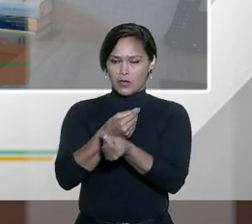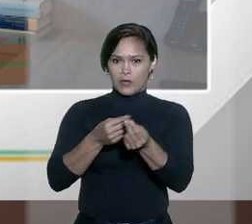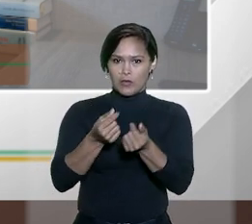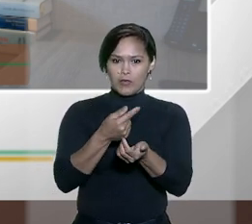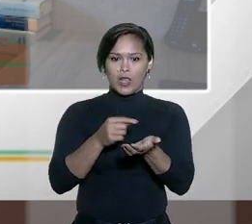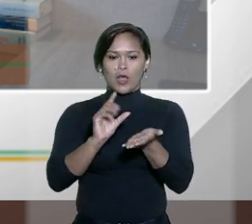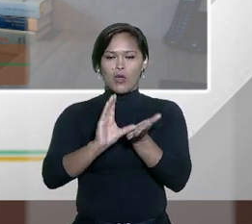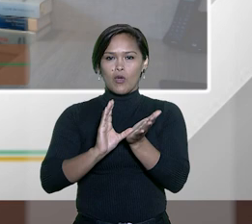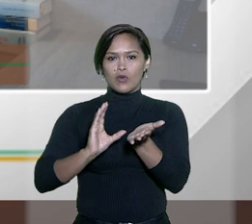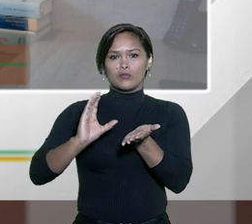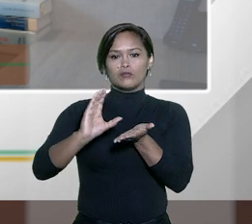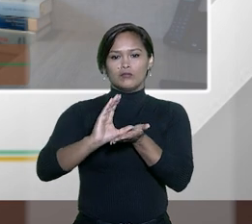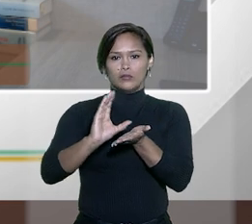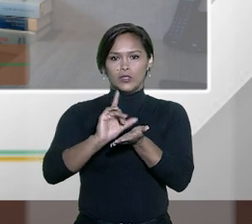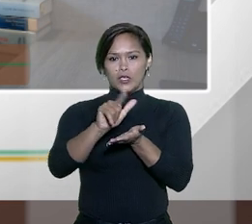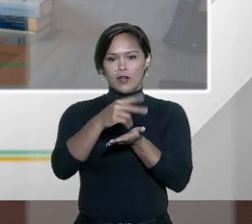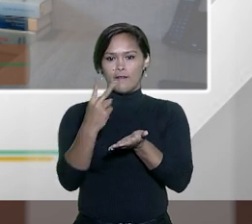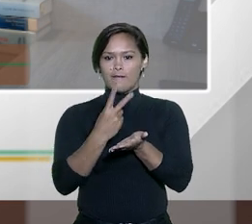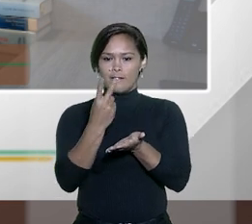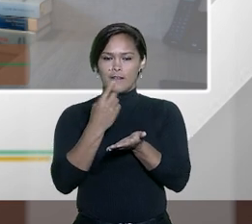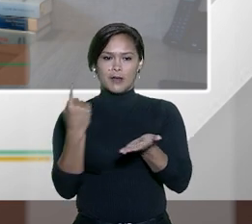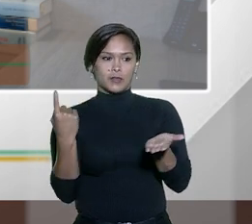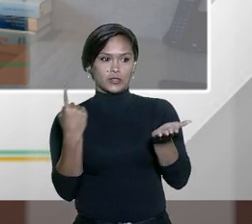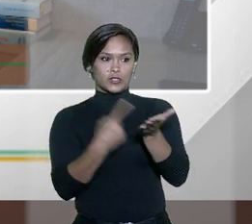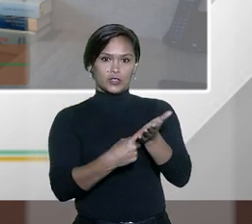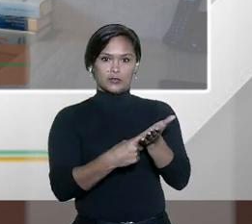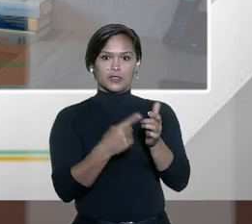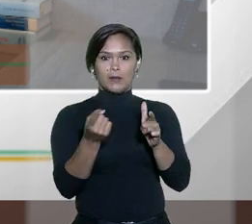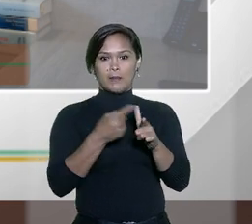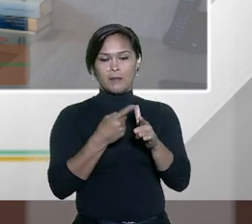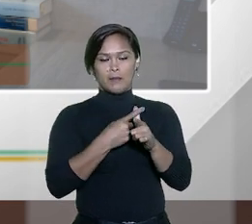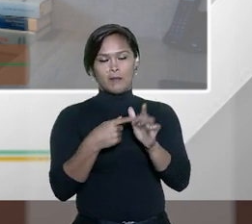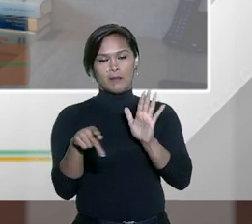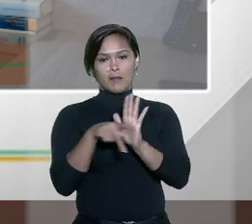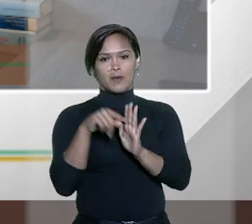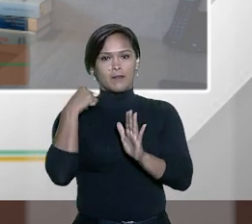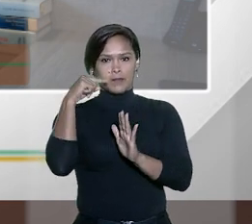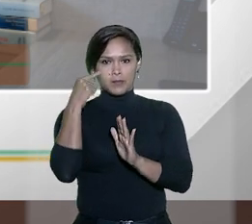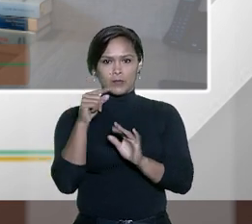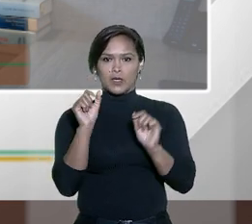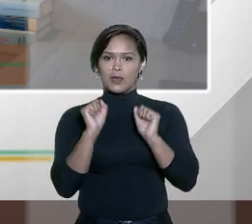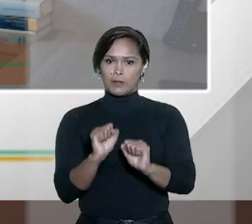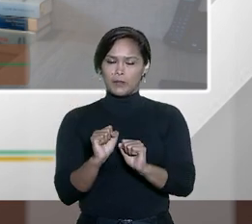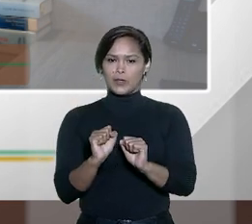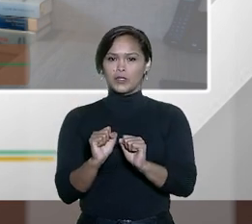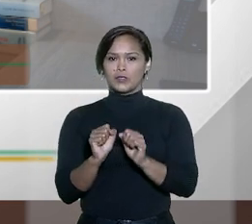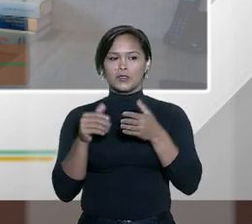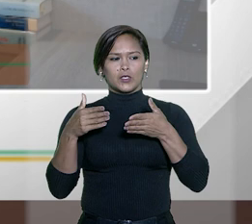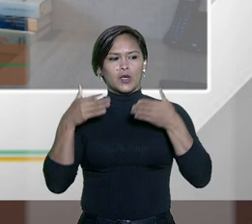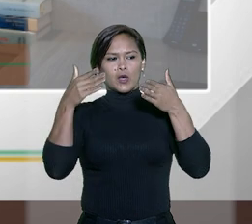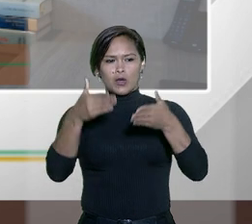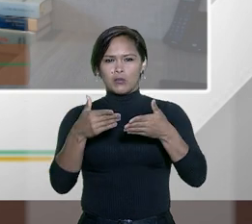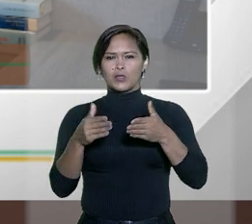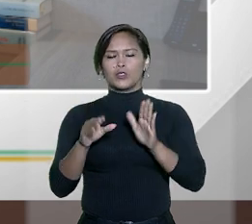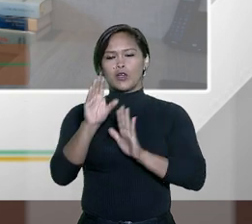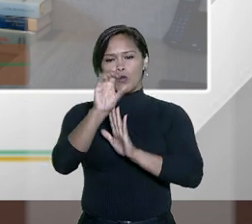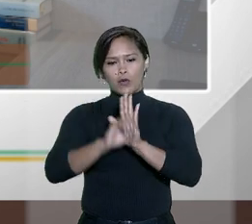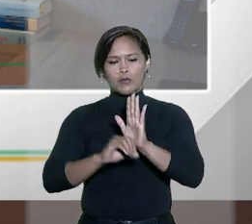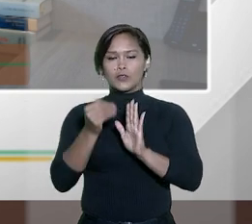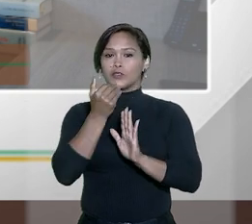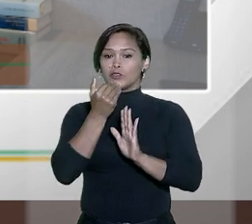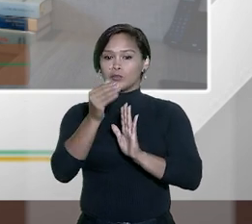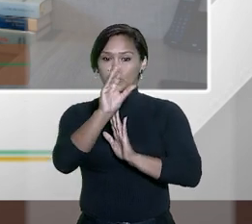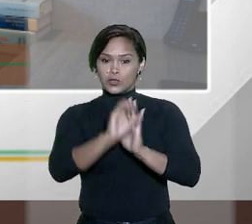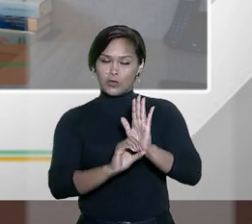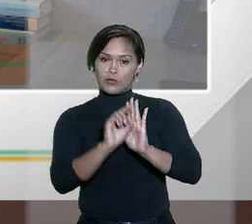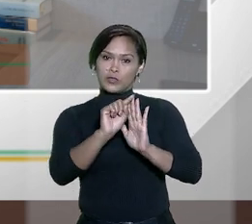de sucumbência, como são verbas devidas diretamente ao advogado, ela pode ser um objeto de um ofício, de um